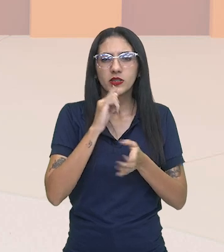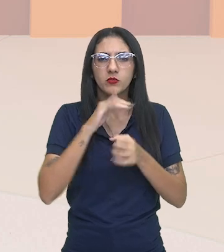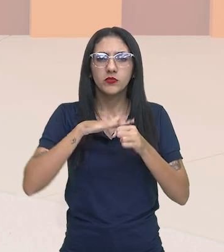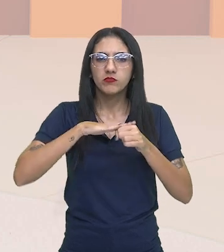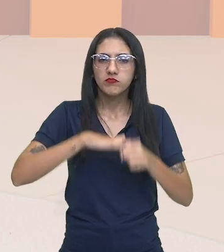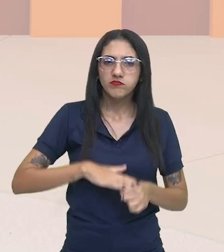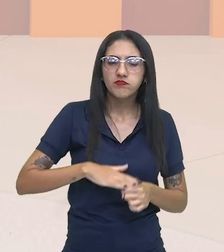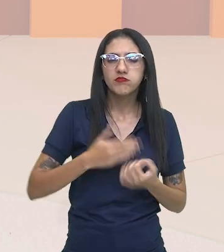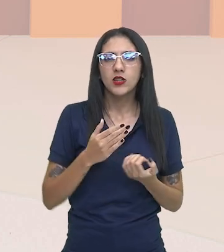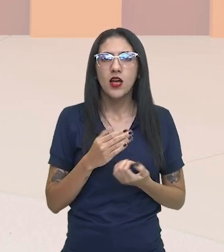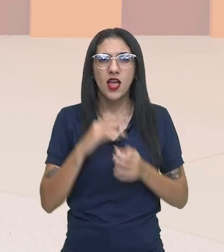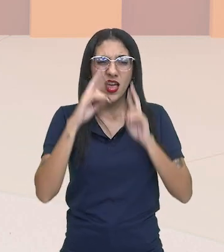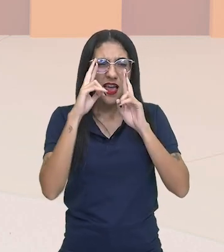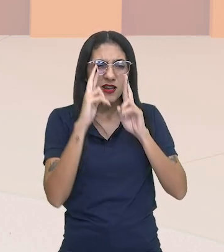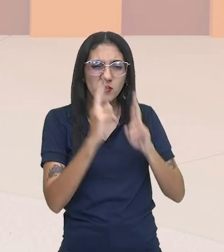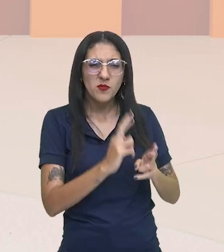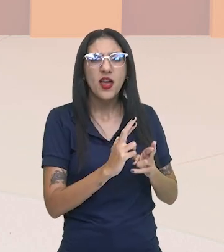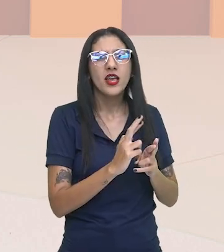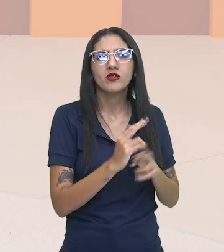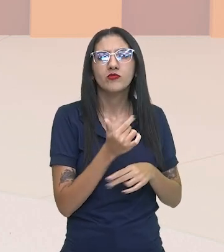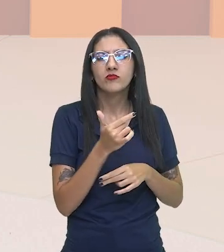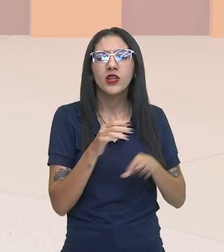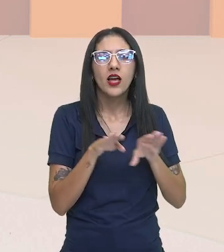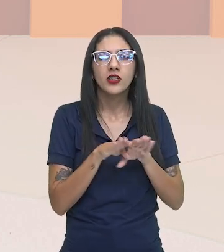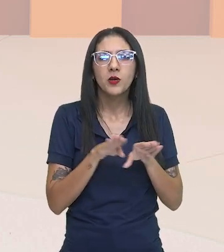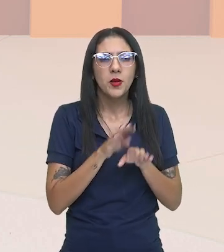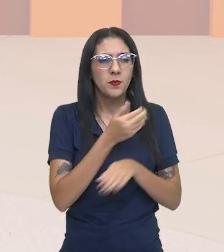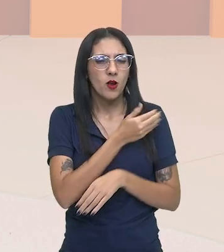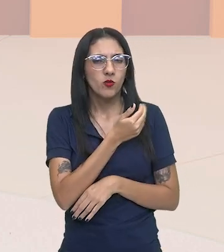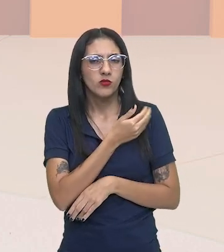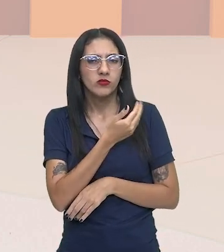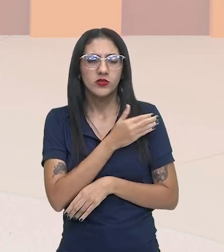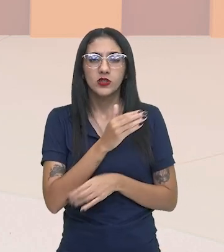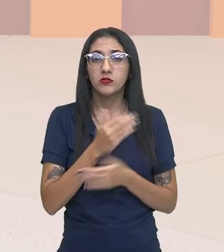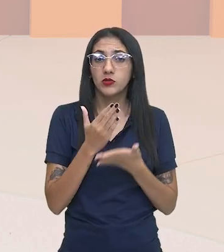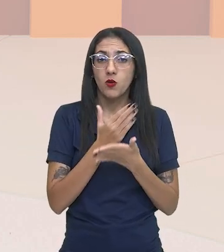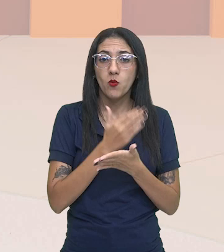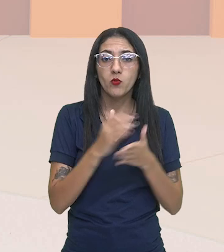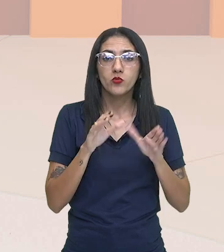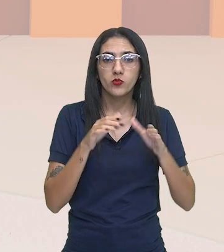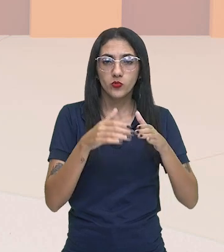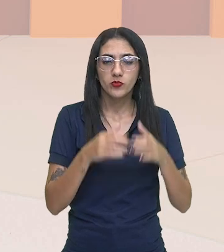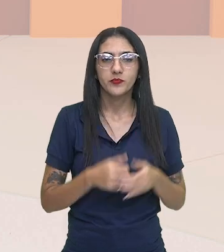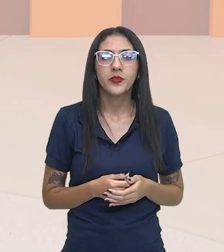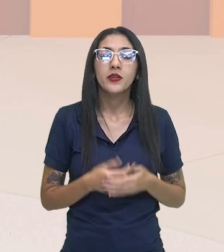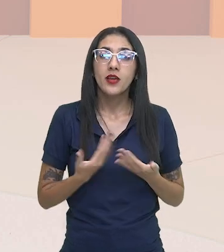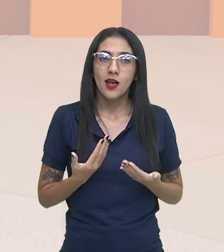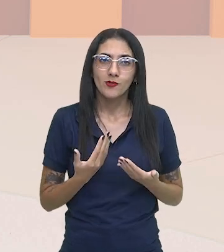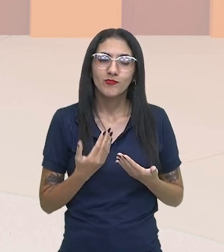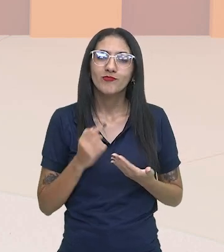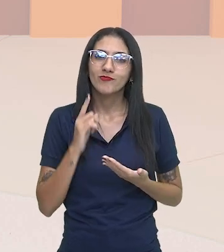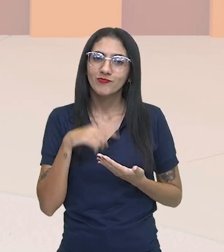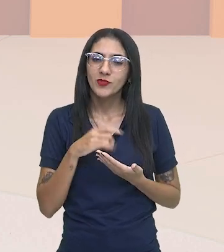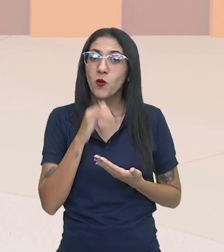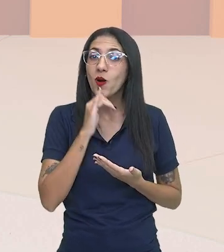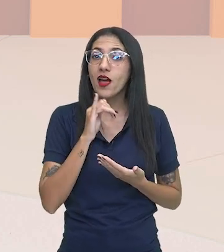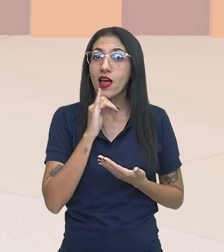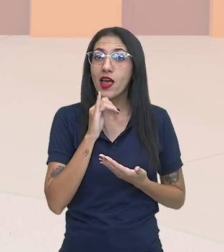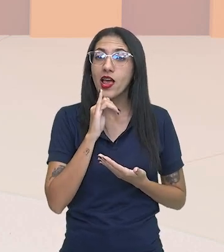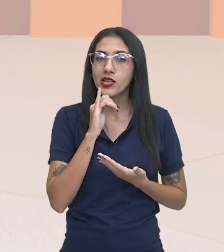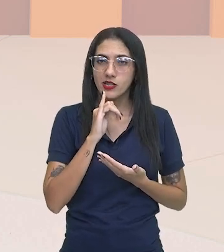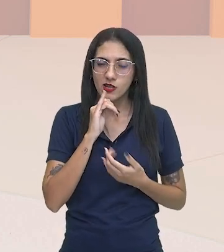o desrespeito e a negação de direitos de pessoas de determinados grupos. Aí nós temos como exemplo o